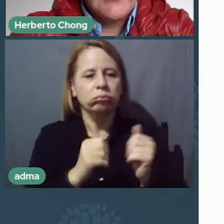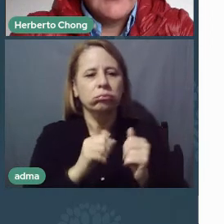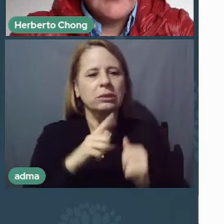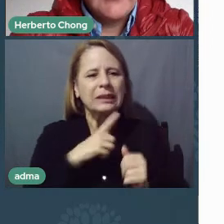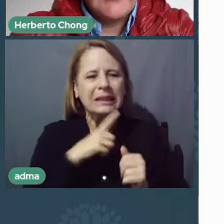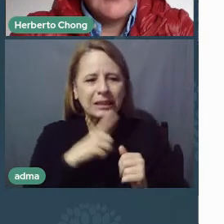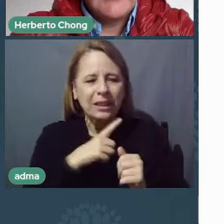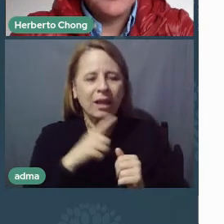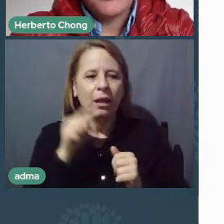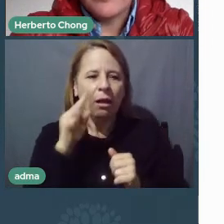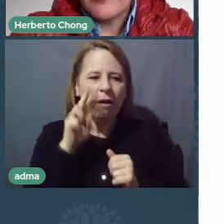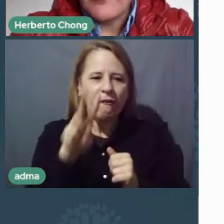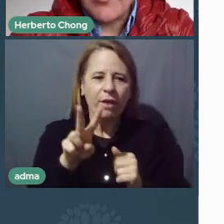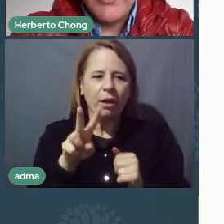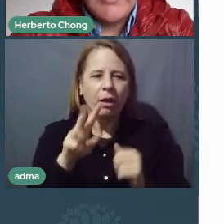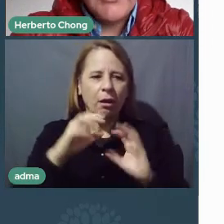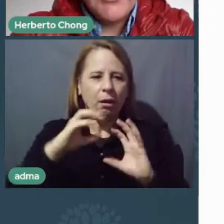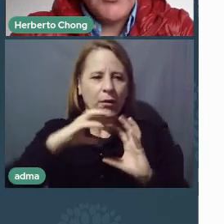aqui